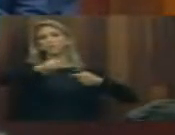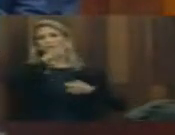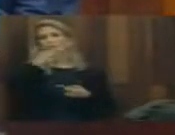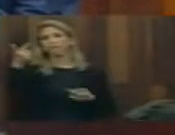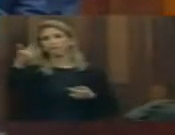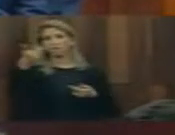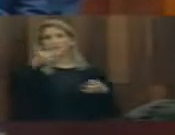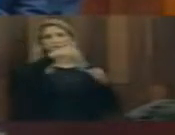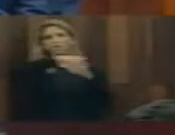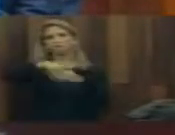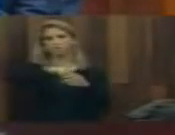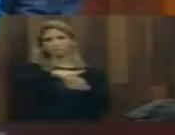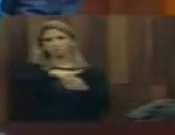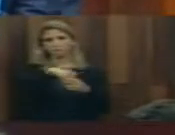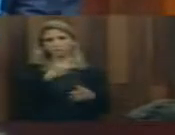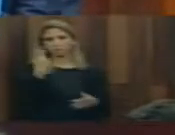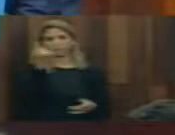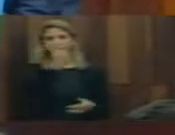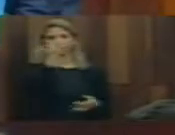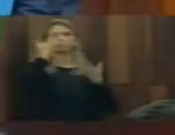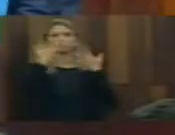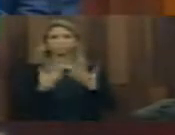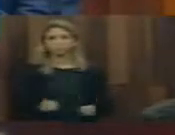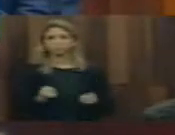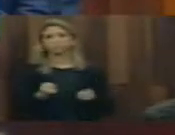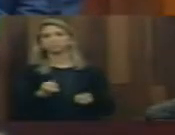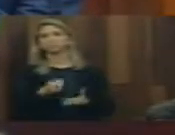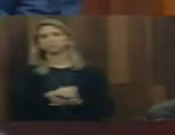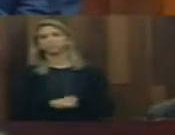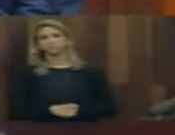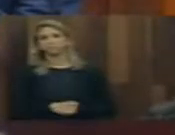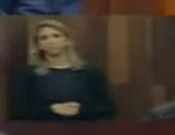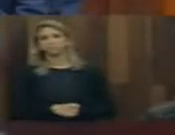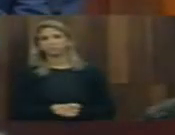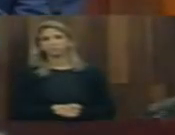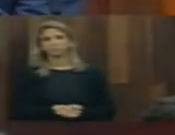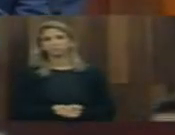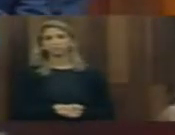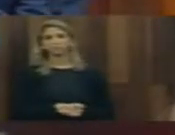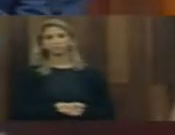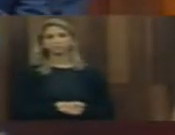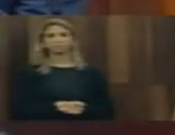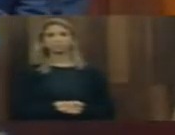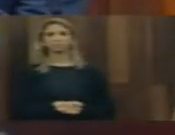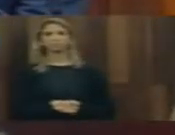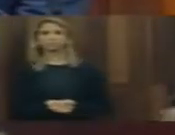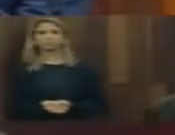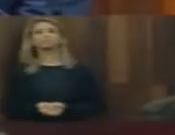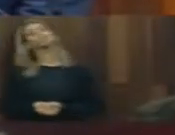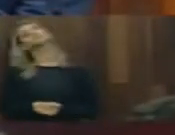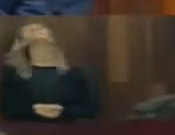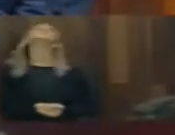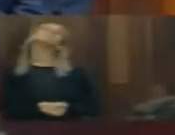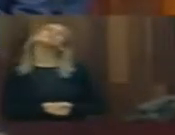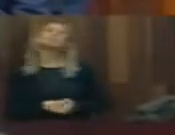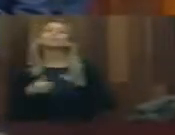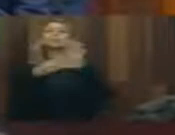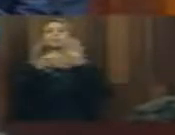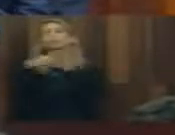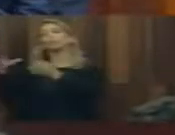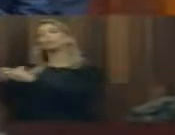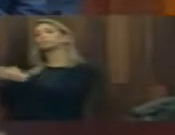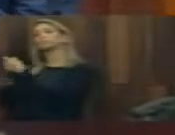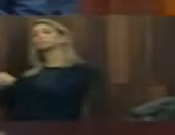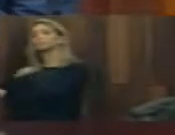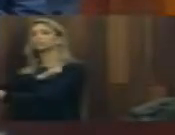Não havendo quem queira discutir, em votação. Favoráveis permaneçam como estão. Aprovado por unanimidade, será encaminhado à Comissão de Políticas